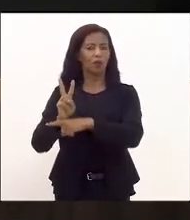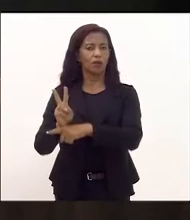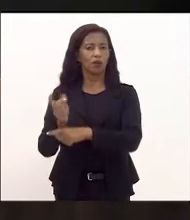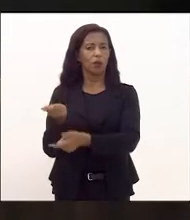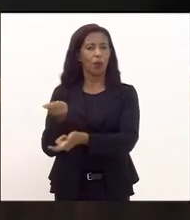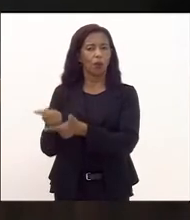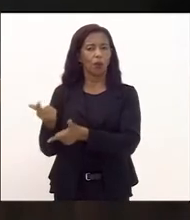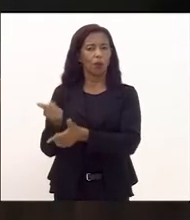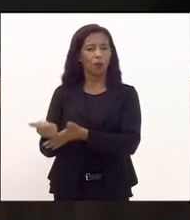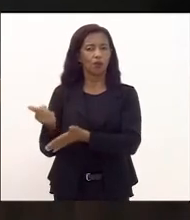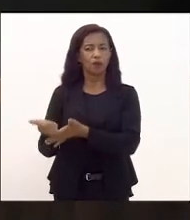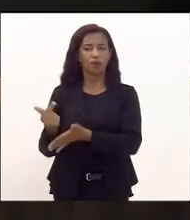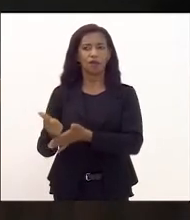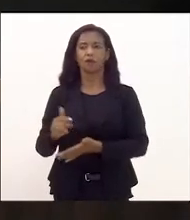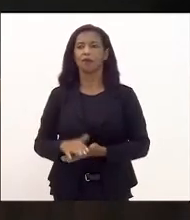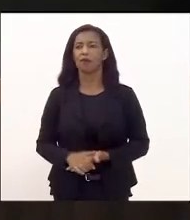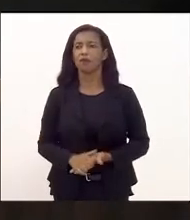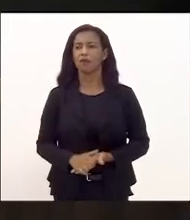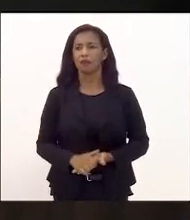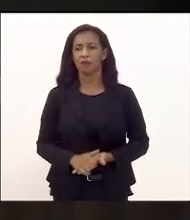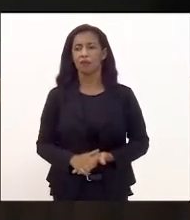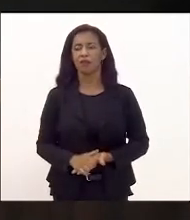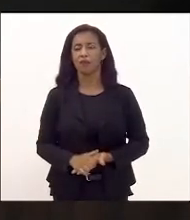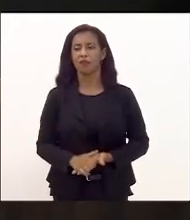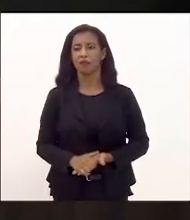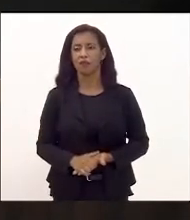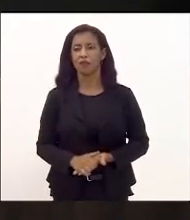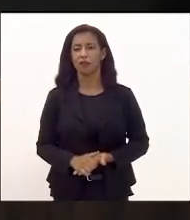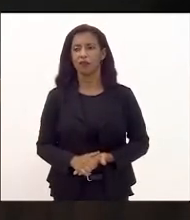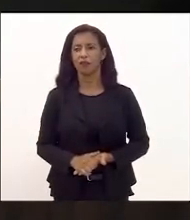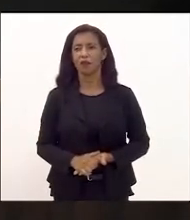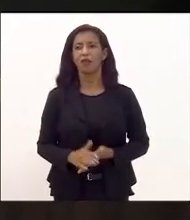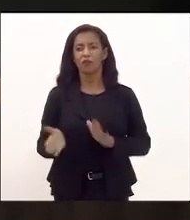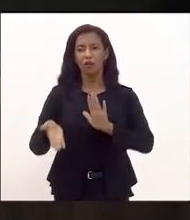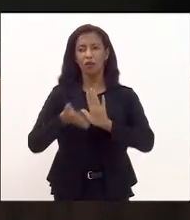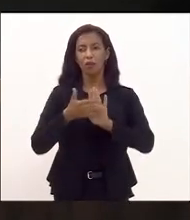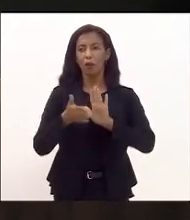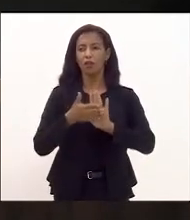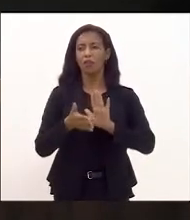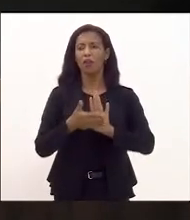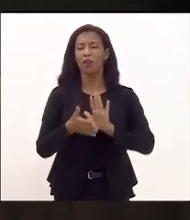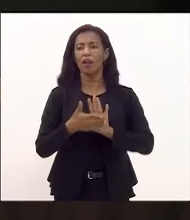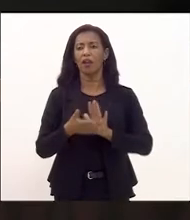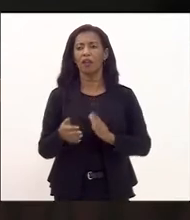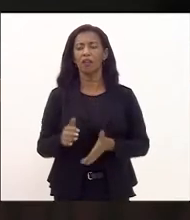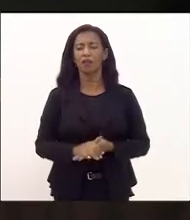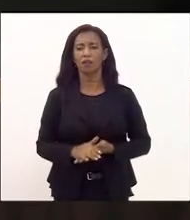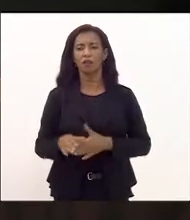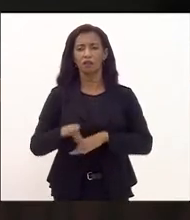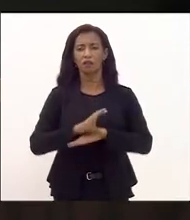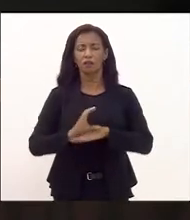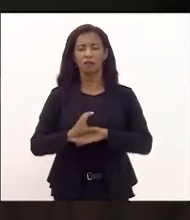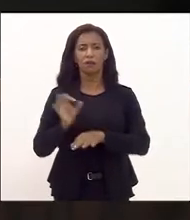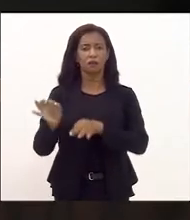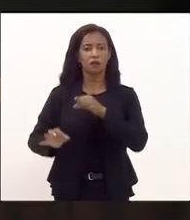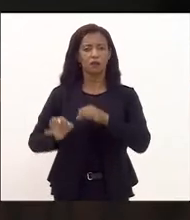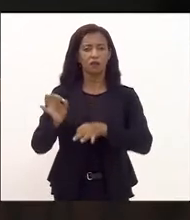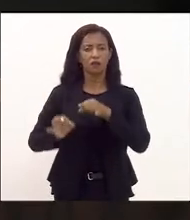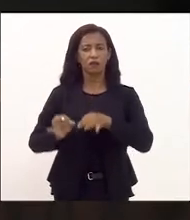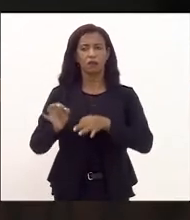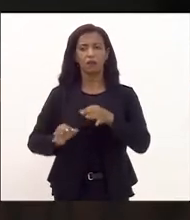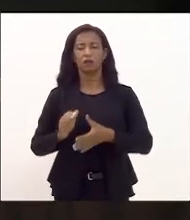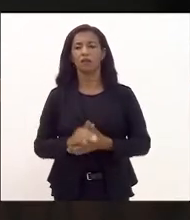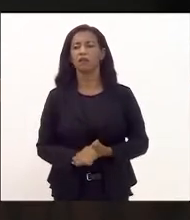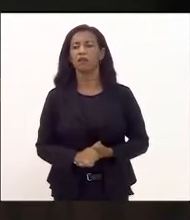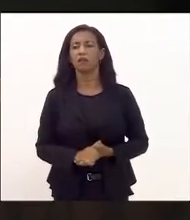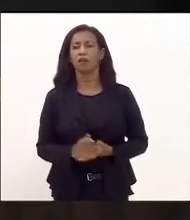Consumidores, PEPC, e dá outras providências. Pendendo de pareceres das comissões Constituição e Justiça, Defesa do